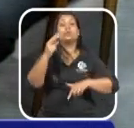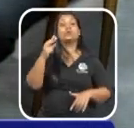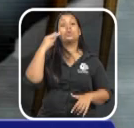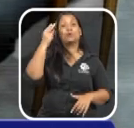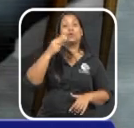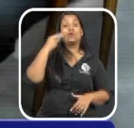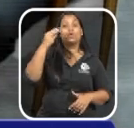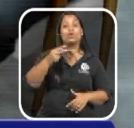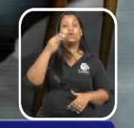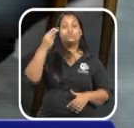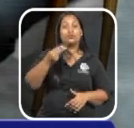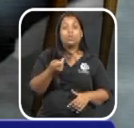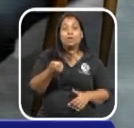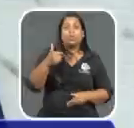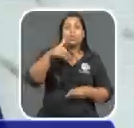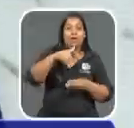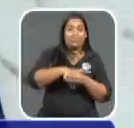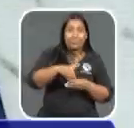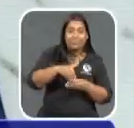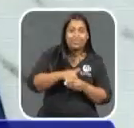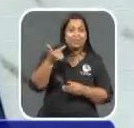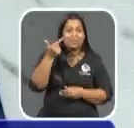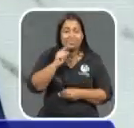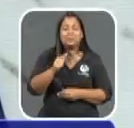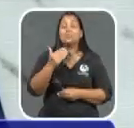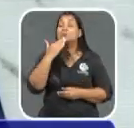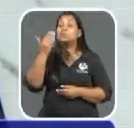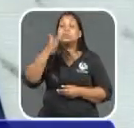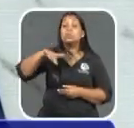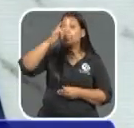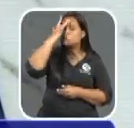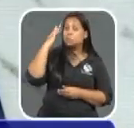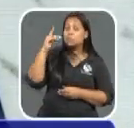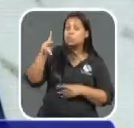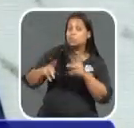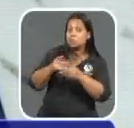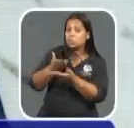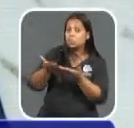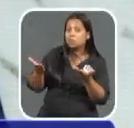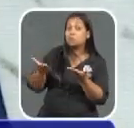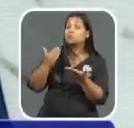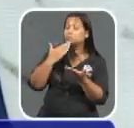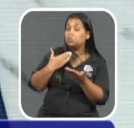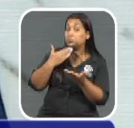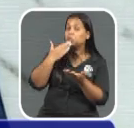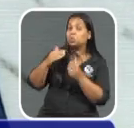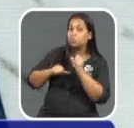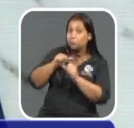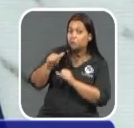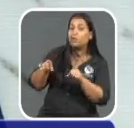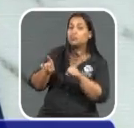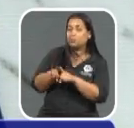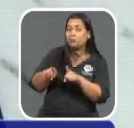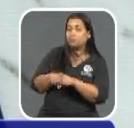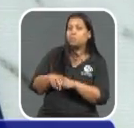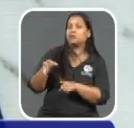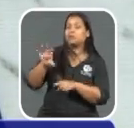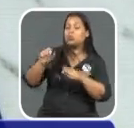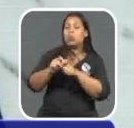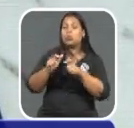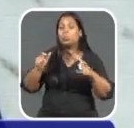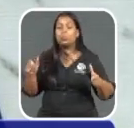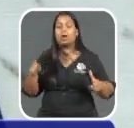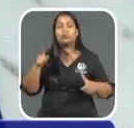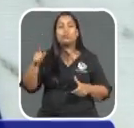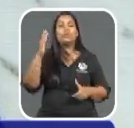vereador recém-eleito, né? As demandas da população também mudaram em alguns sentidos, em outros ampliaram.